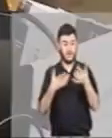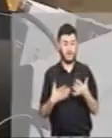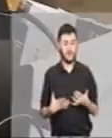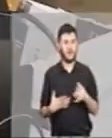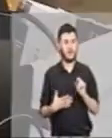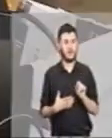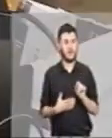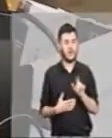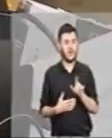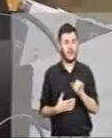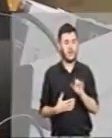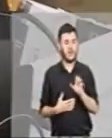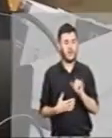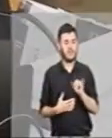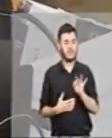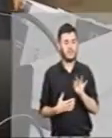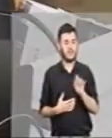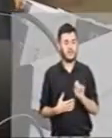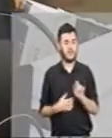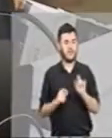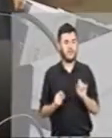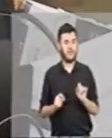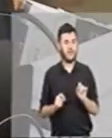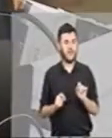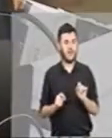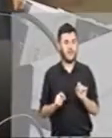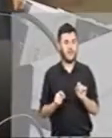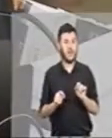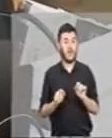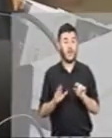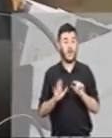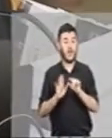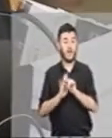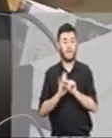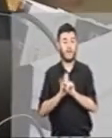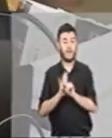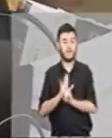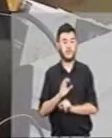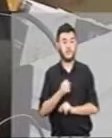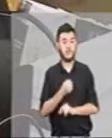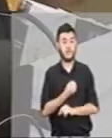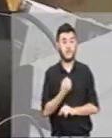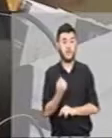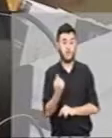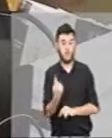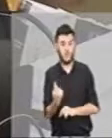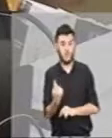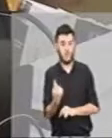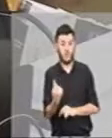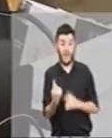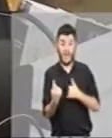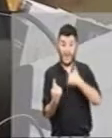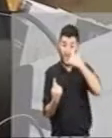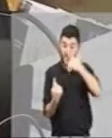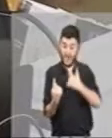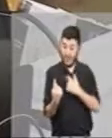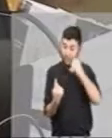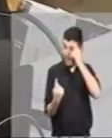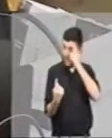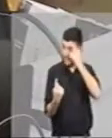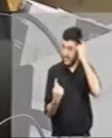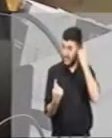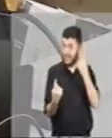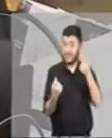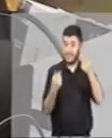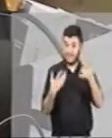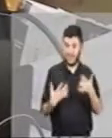apreensão do apenso 1. E no meu dispositivo, eu declaro ilícita a apreensão do anexo 1, que são as